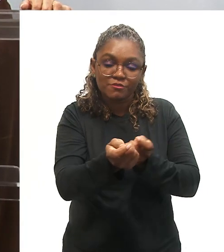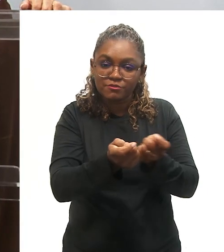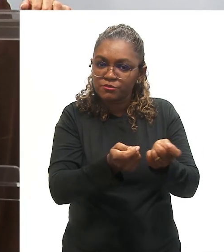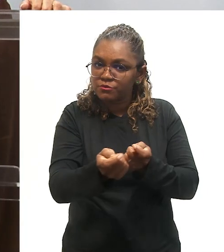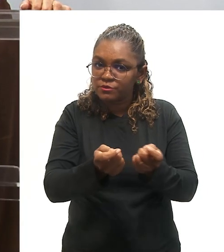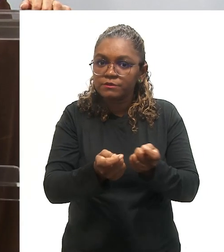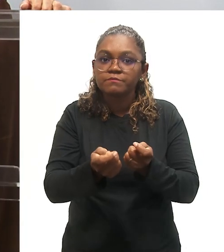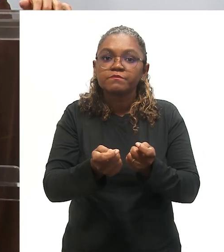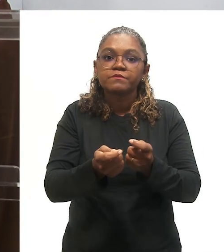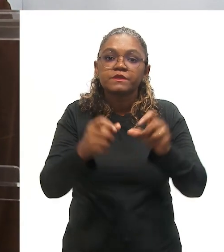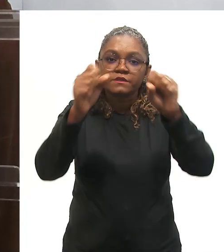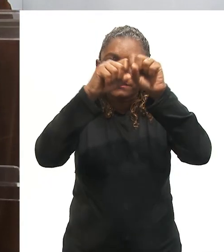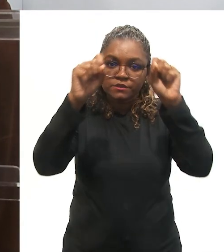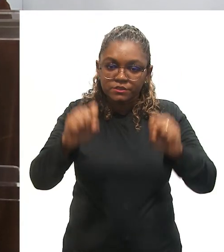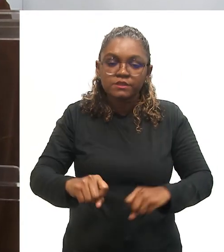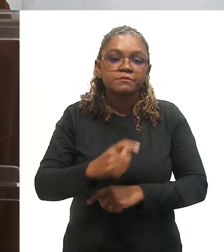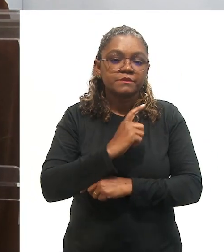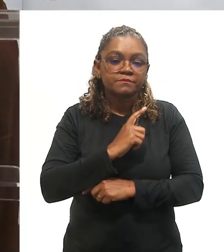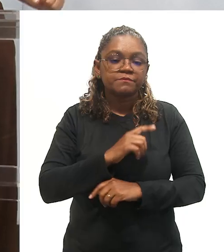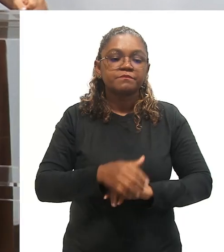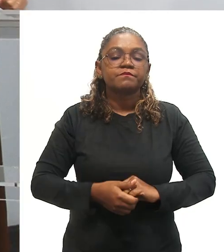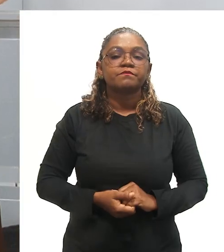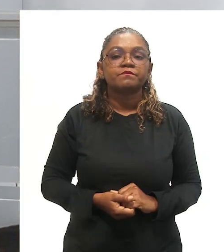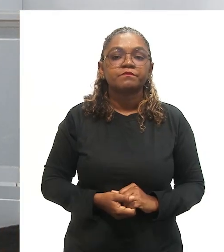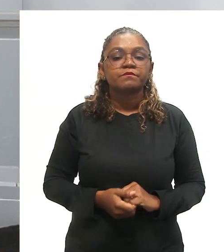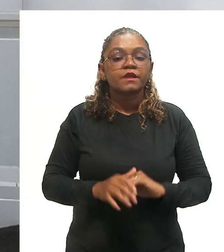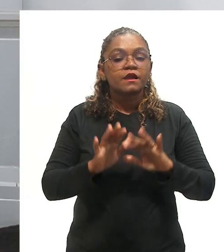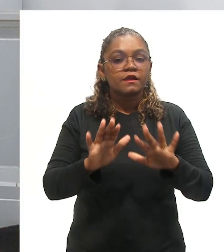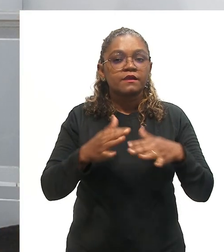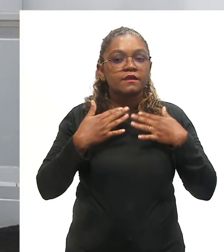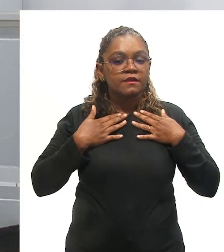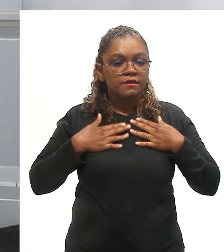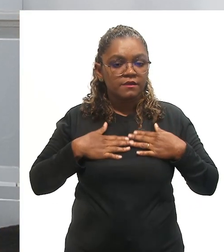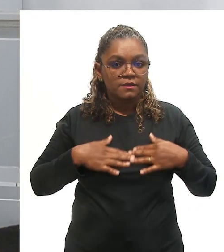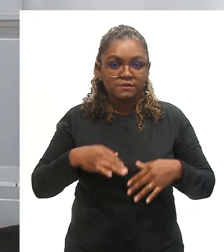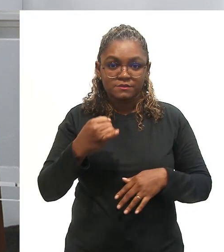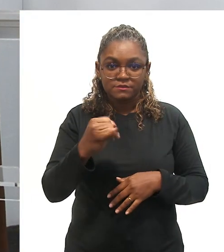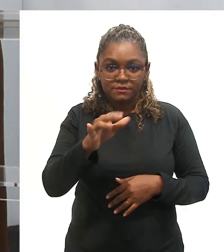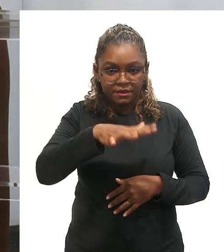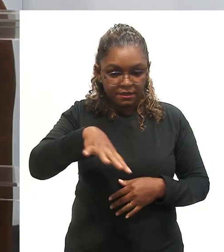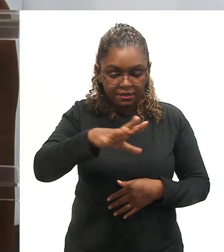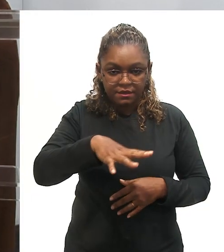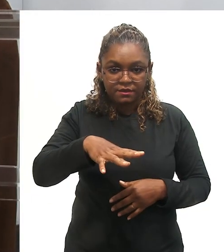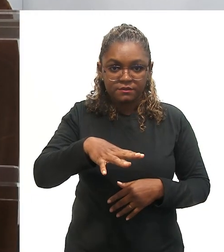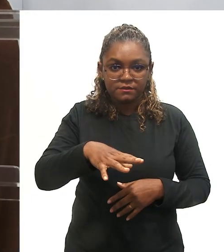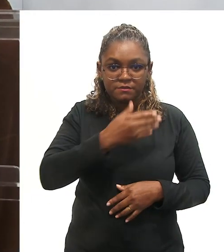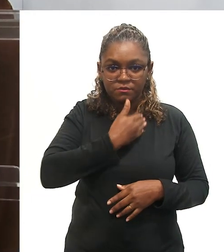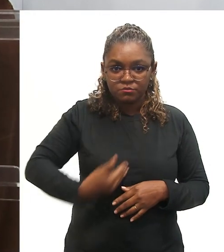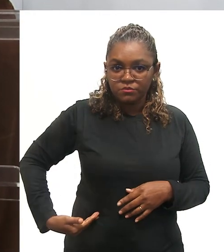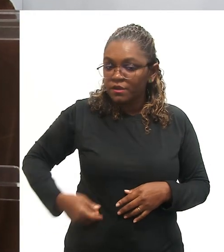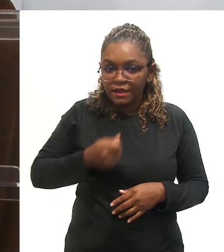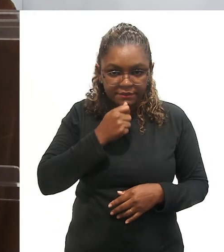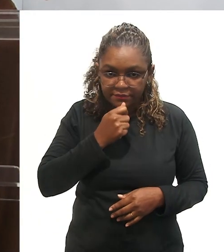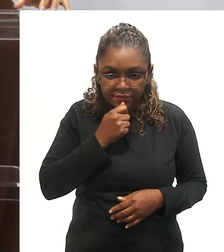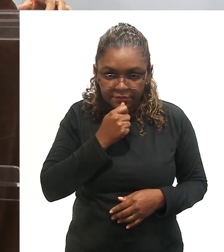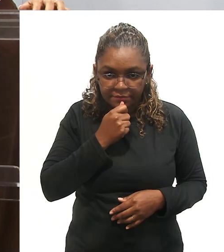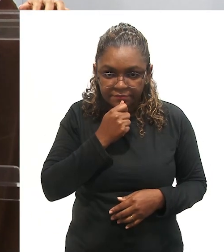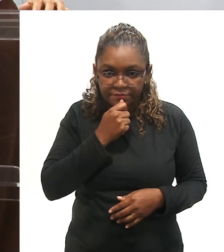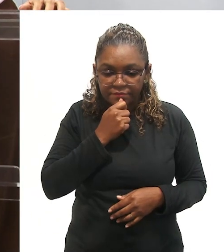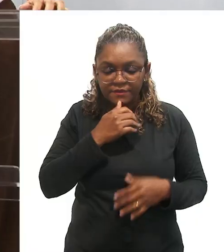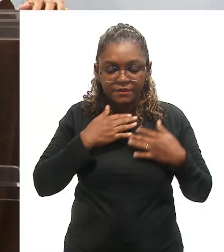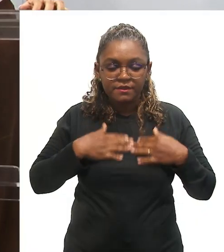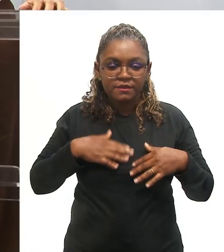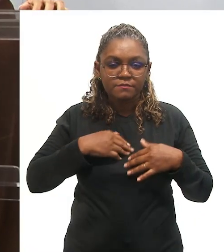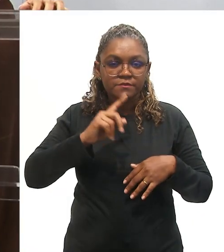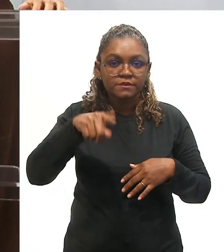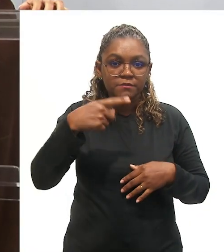nesse sistema. Mas fique tranquilo, se você ainda não estiver no setor público, quando você for, você vai conhecer esse sistema, você